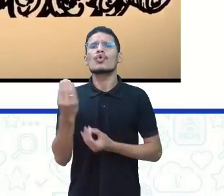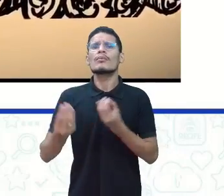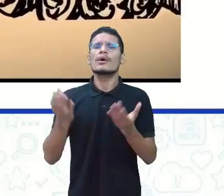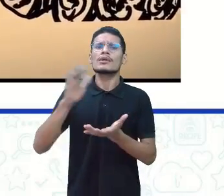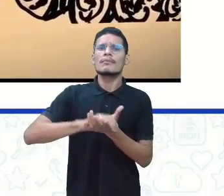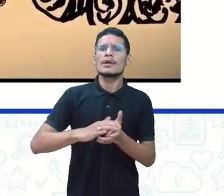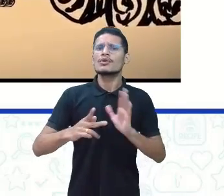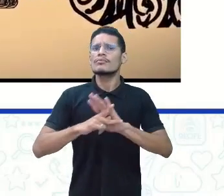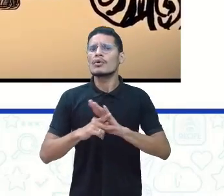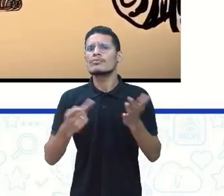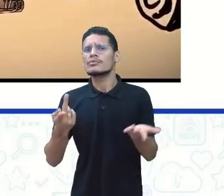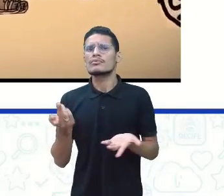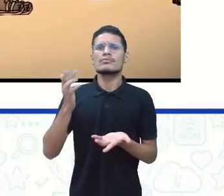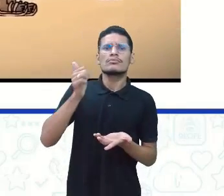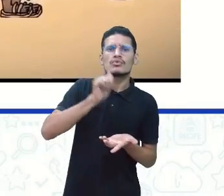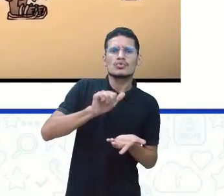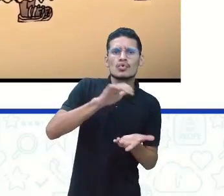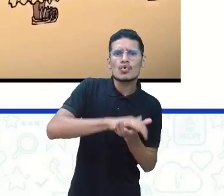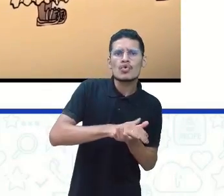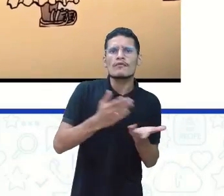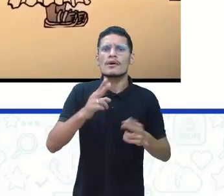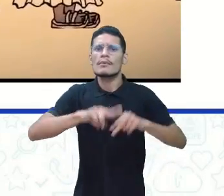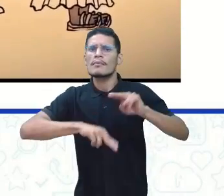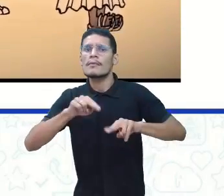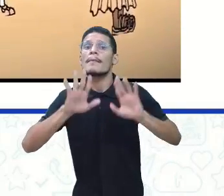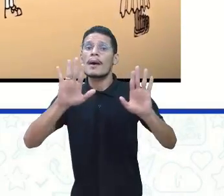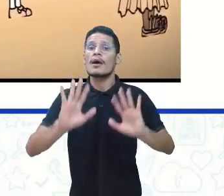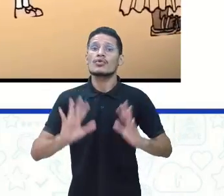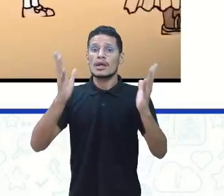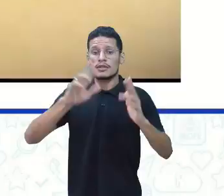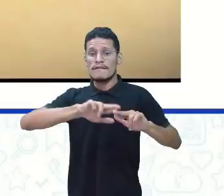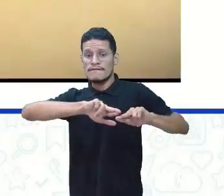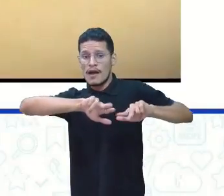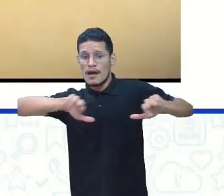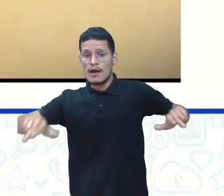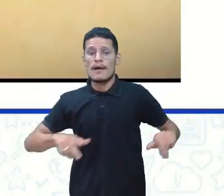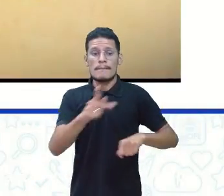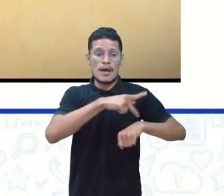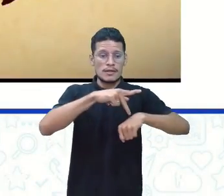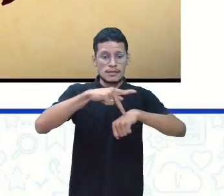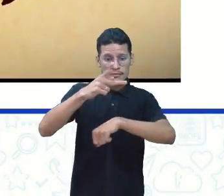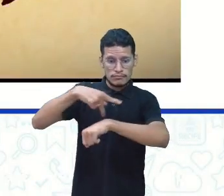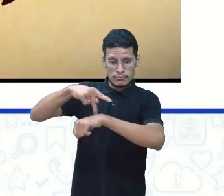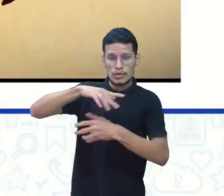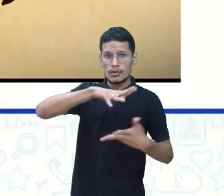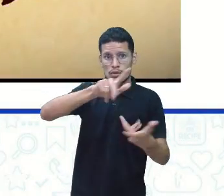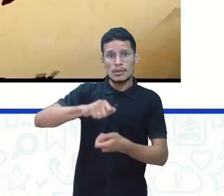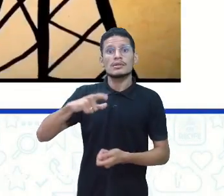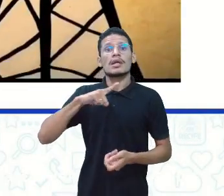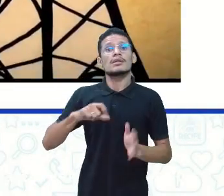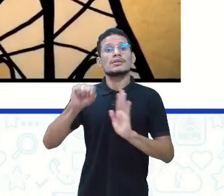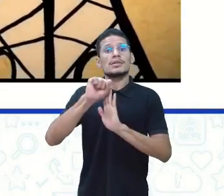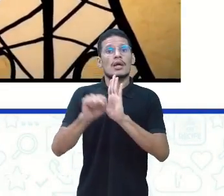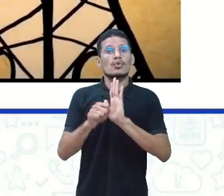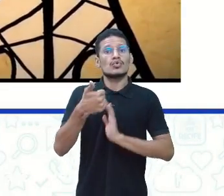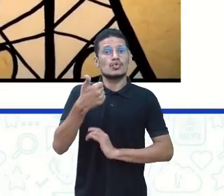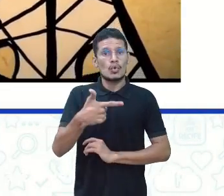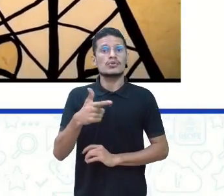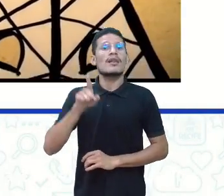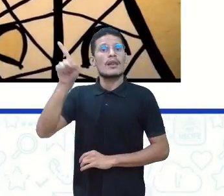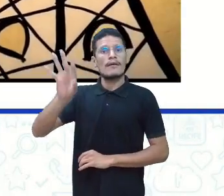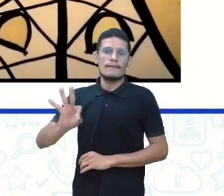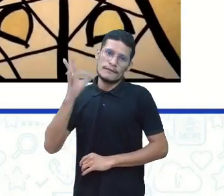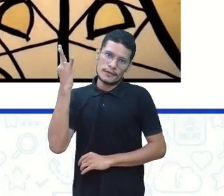fogueira, a quadrilha? As festas juninas acontecem em vários países ao redor do mundo e têm suas origens no século XII, na região da